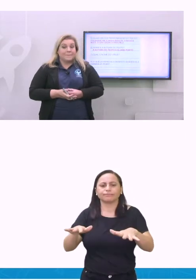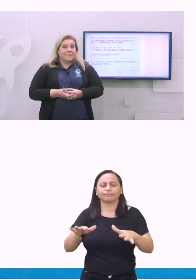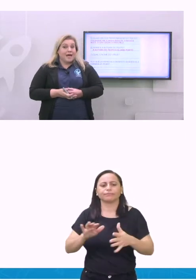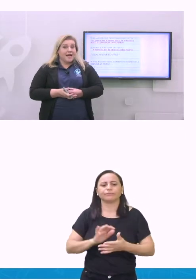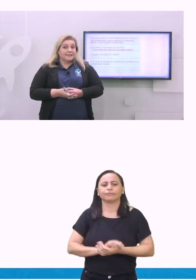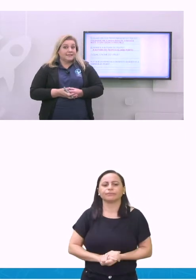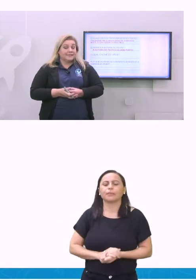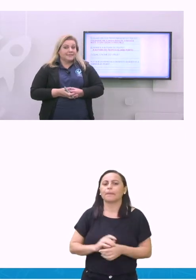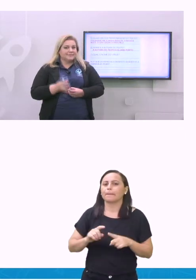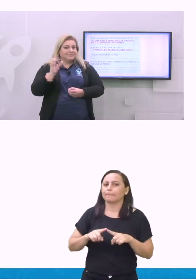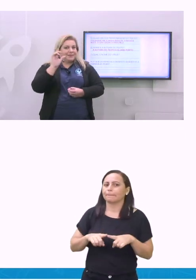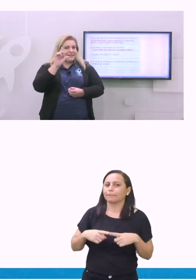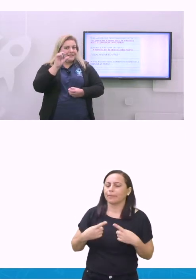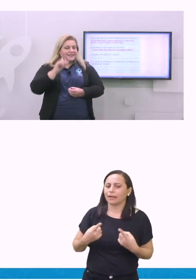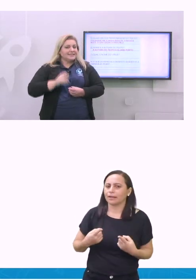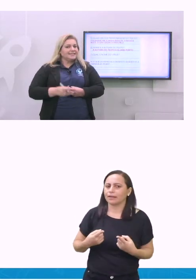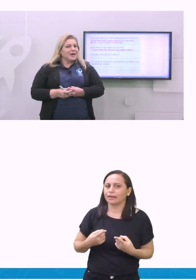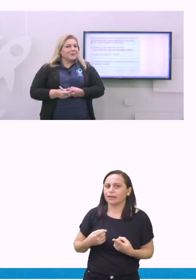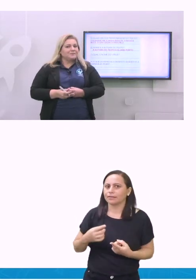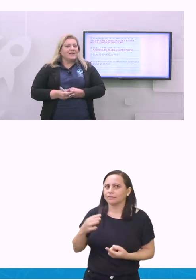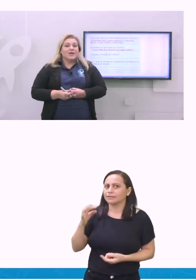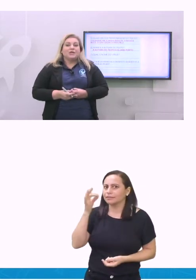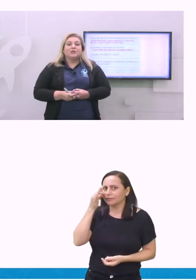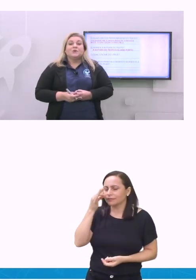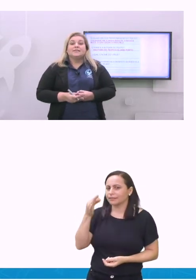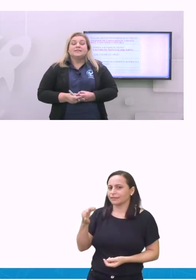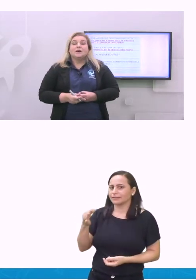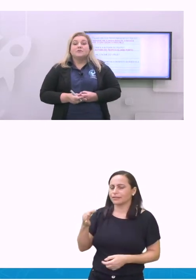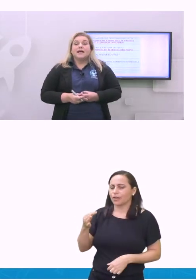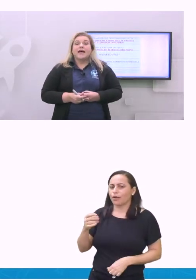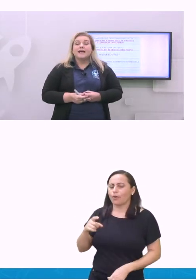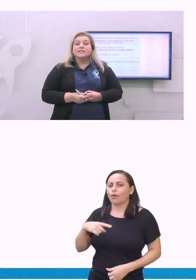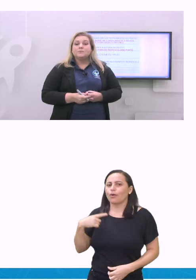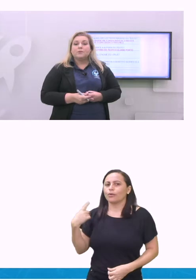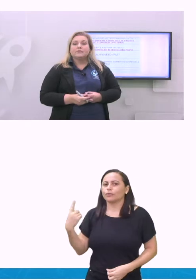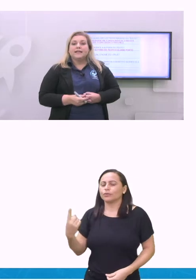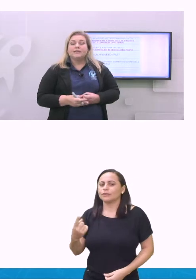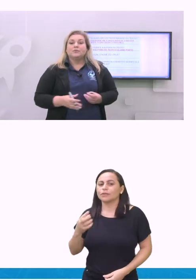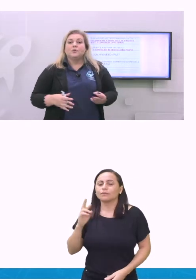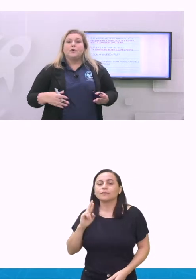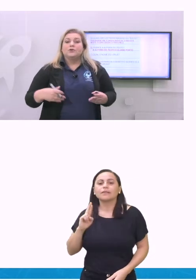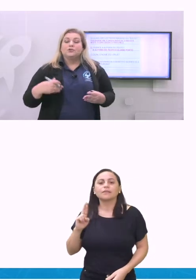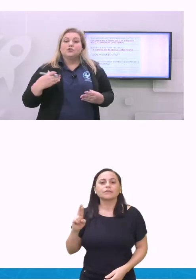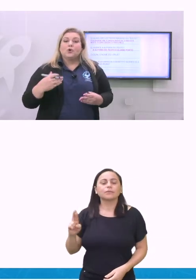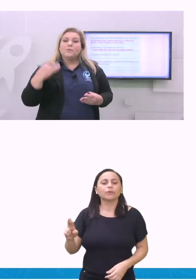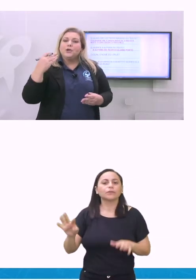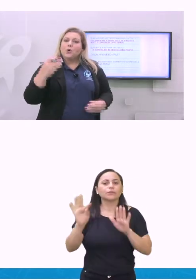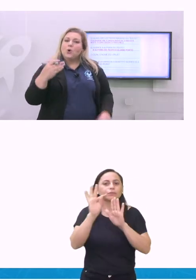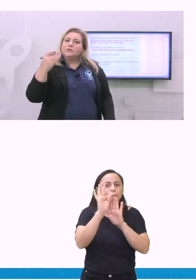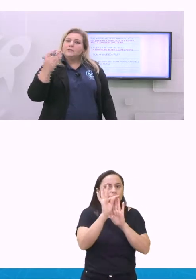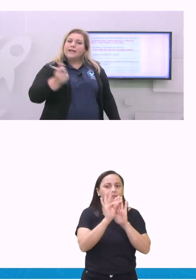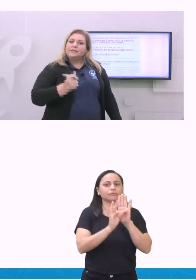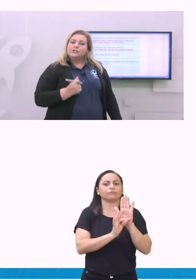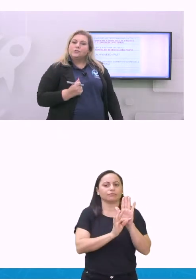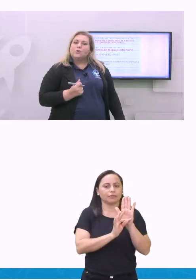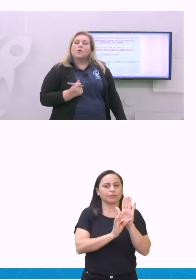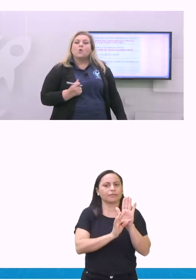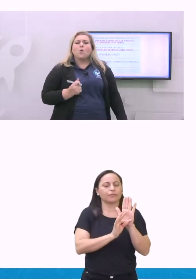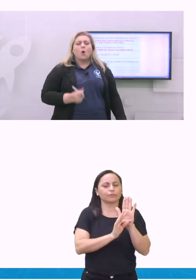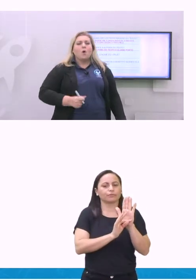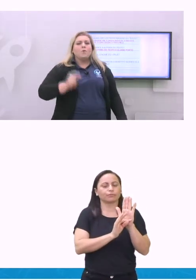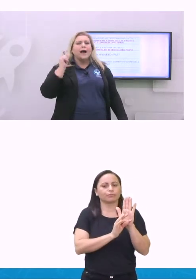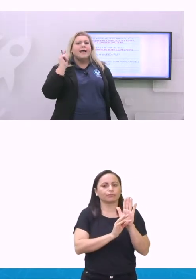falar, mas preste atenção. Nós estamos respondendo sobre o